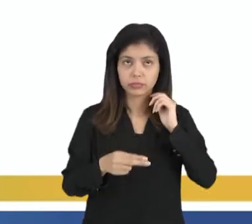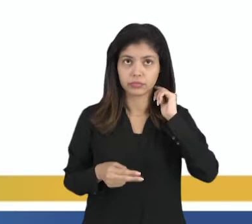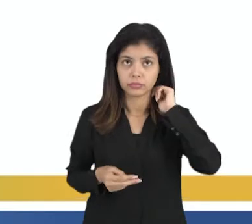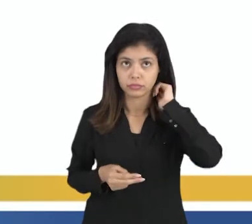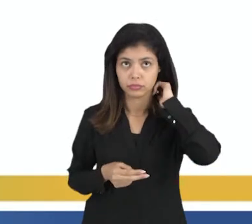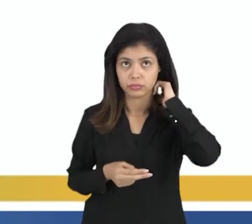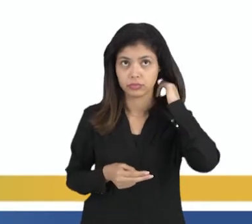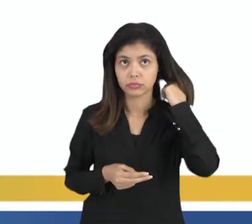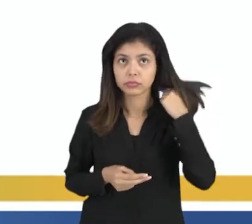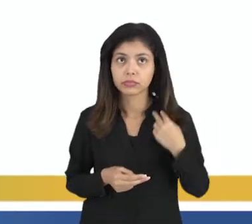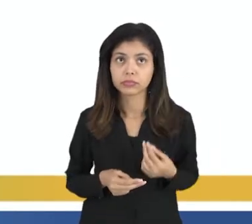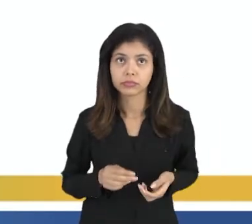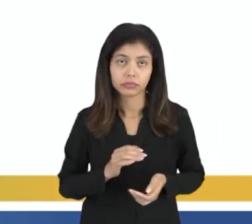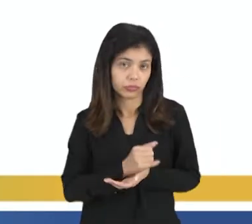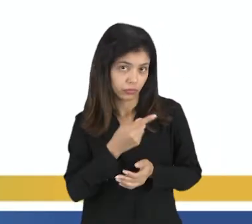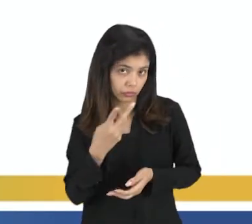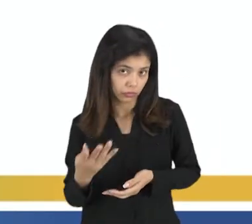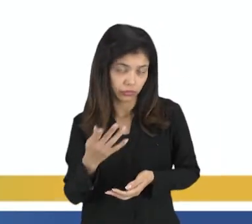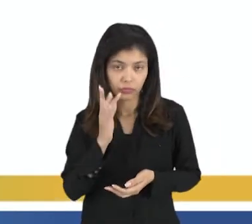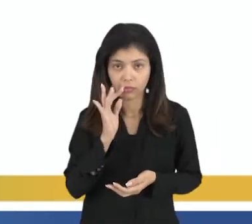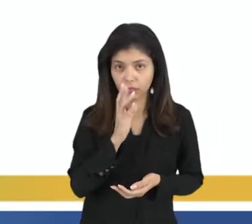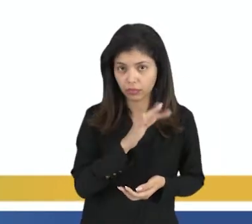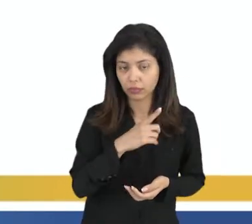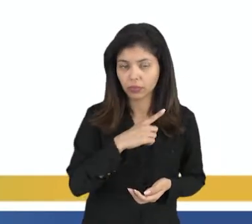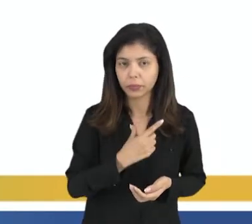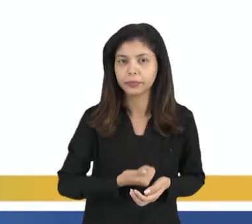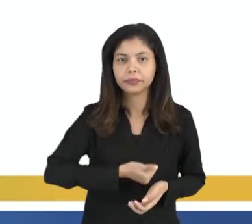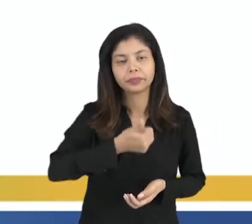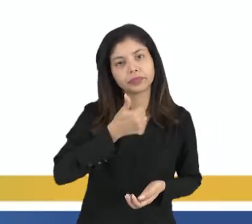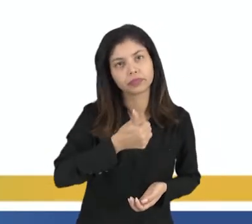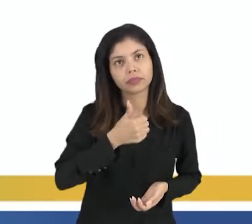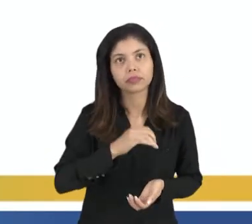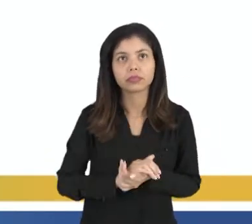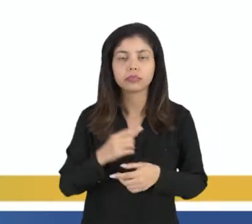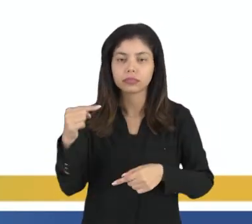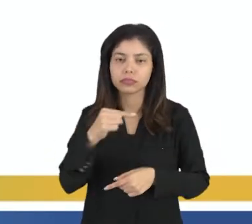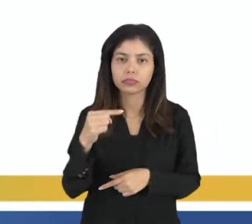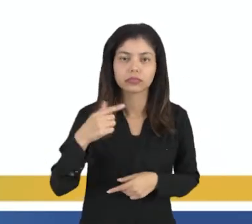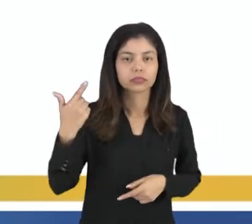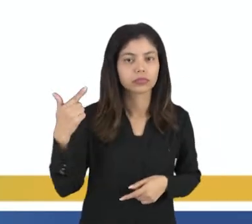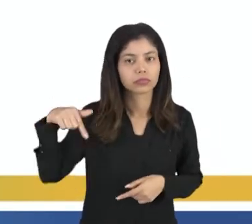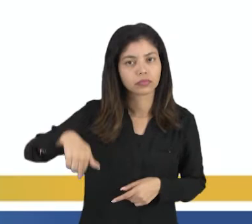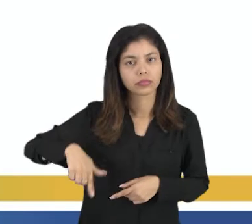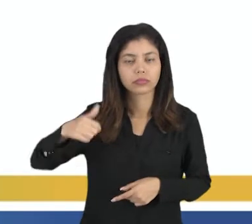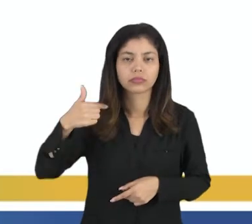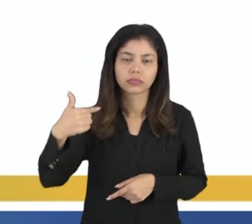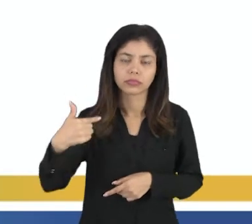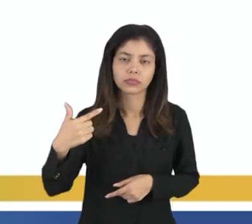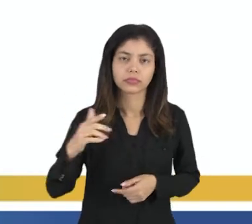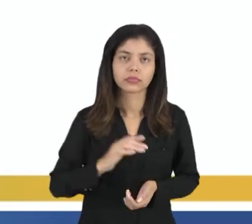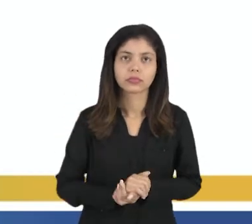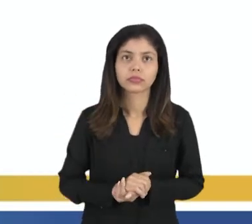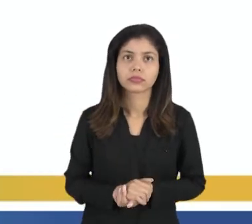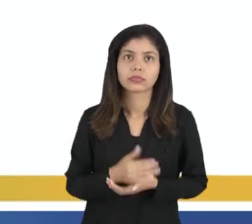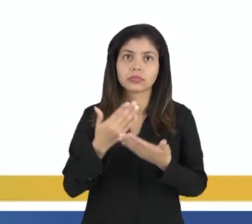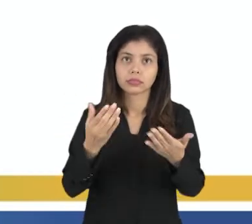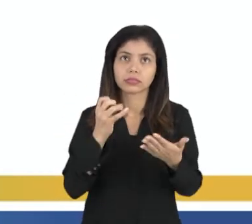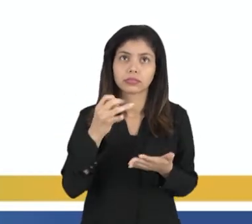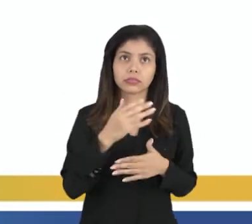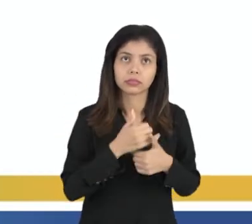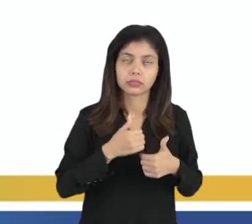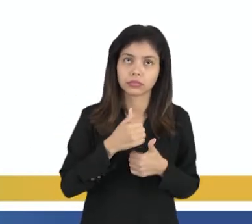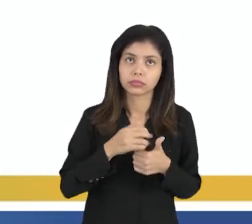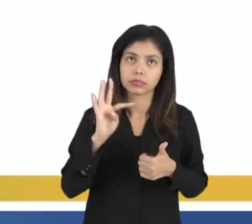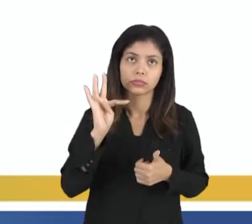nós já vimos. A quantidade de calor fornecida da fonte quente menos a quantidade desperdiçada. Então, se no lugar